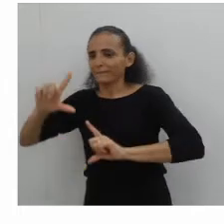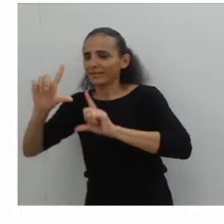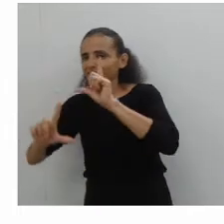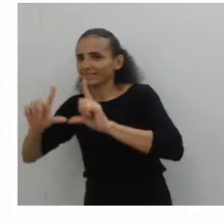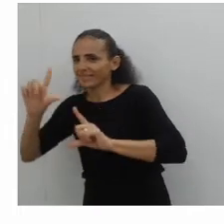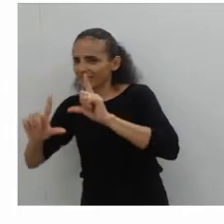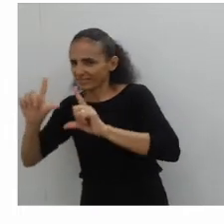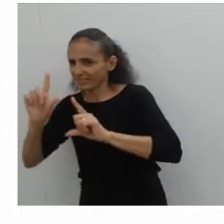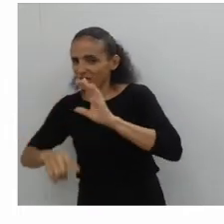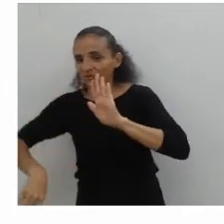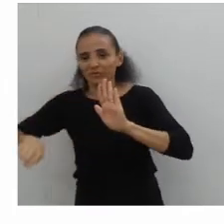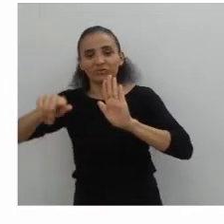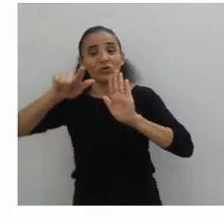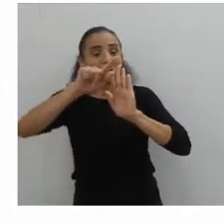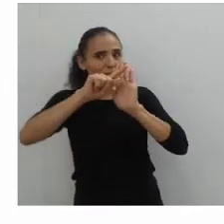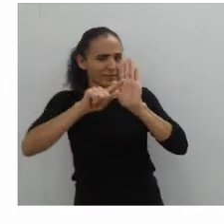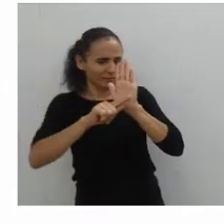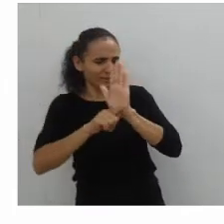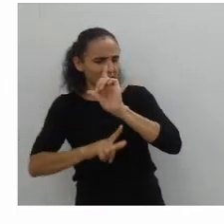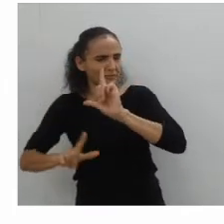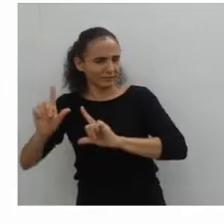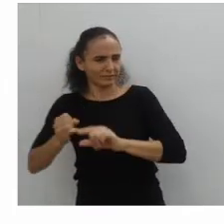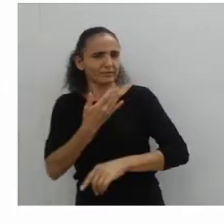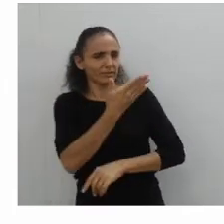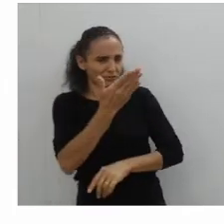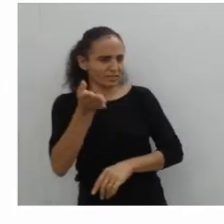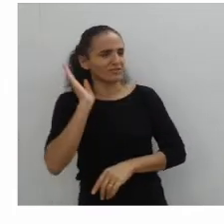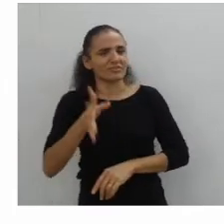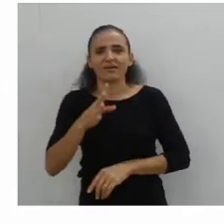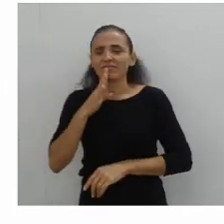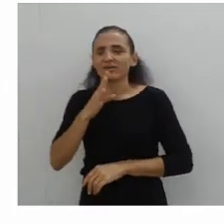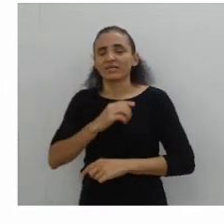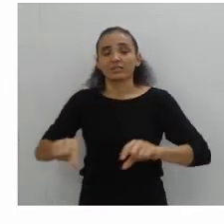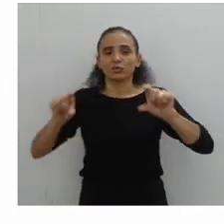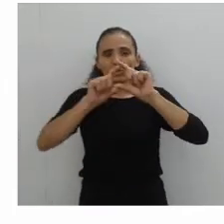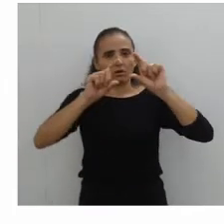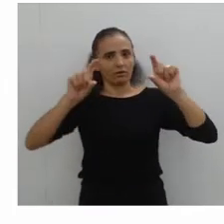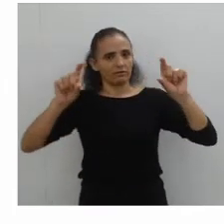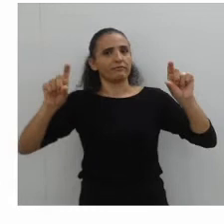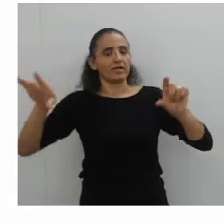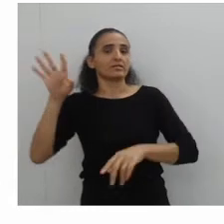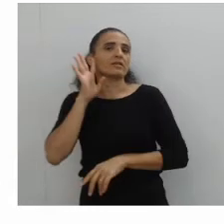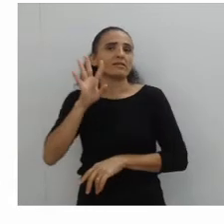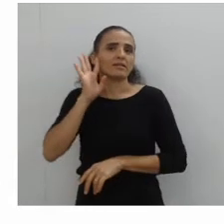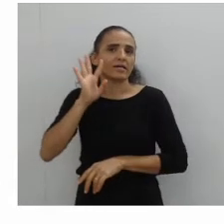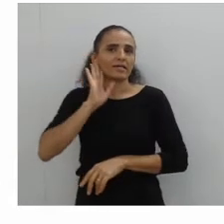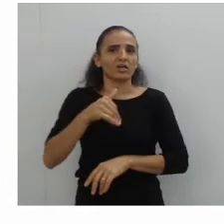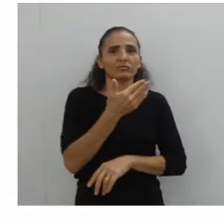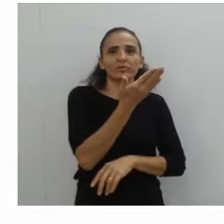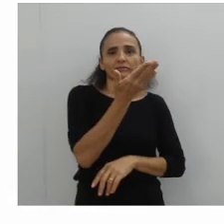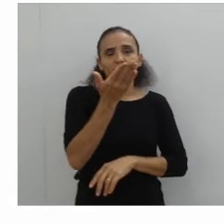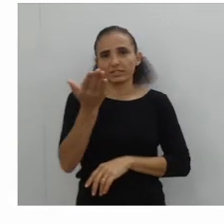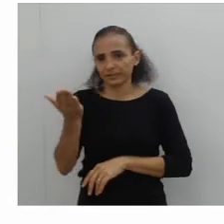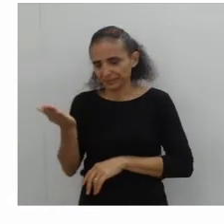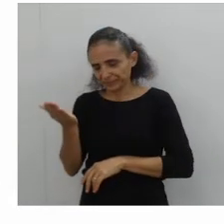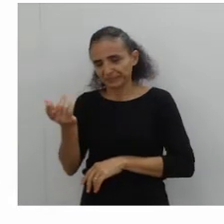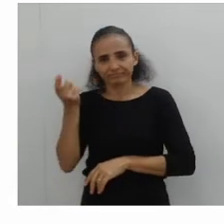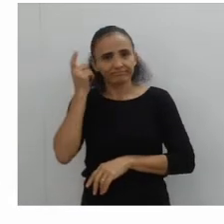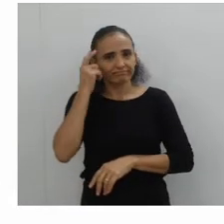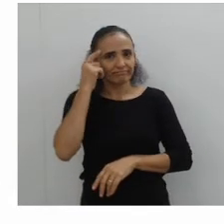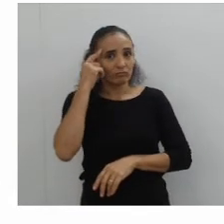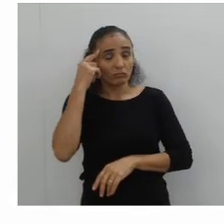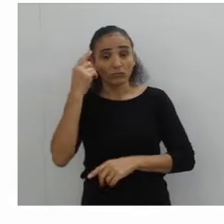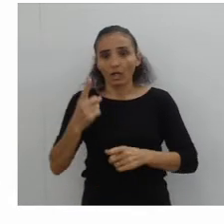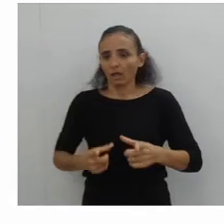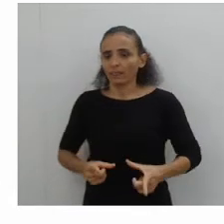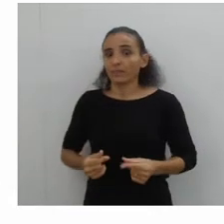Grande Família, né? E ele tem uma frase, né, muito bacana que eu trouxe aqui para a gente pensar um pouco sobre ela. Diz assim,